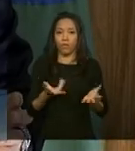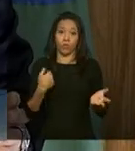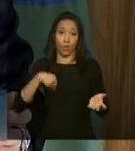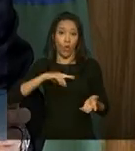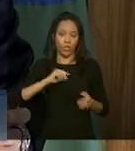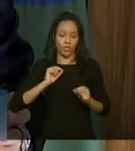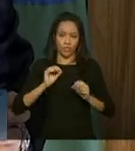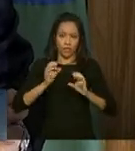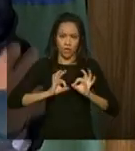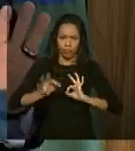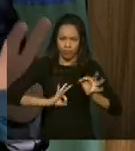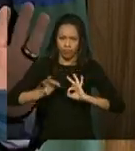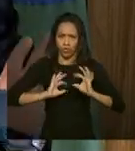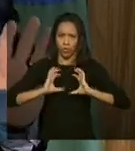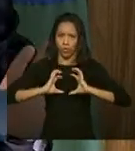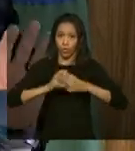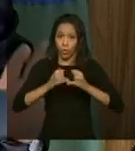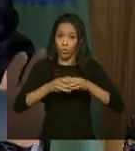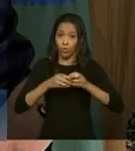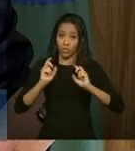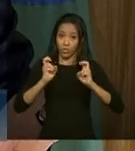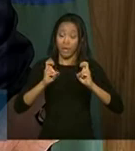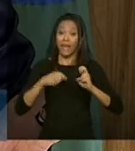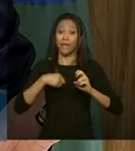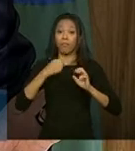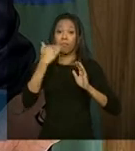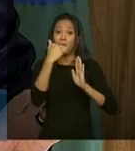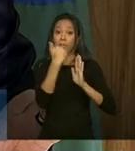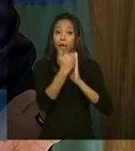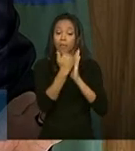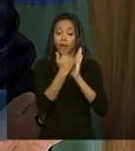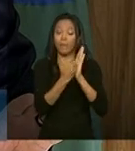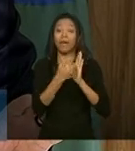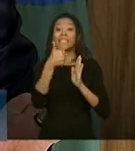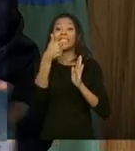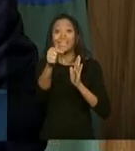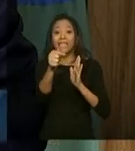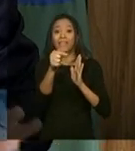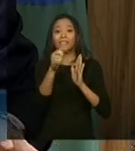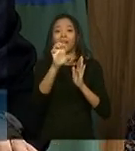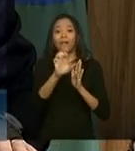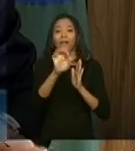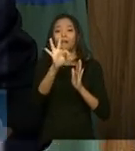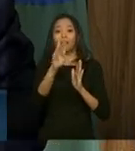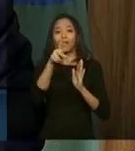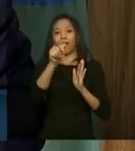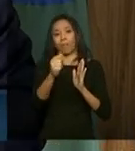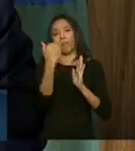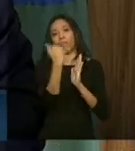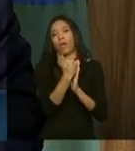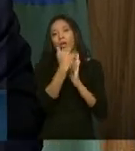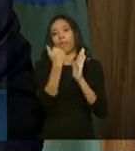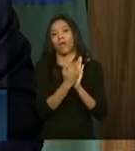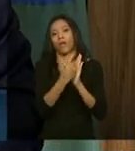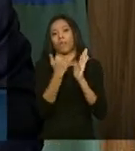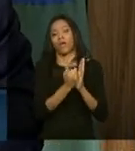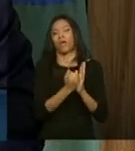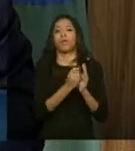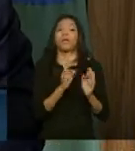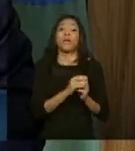agilizar a aduana. Eram 17 etapas para poder importar um produto. E várias agências, que era a Receita